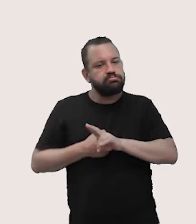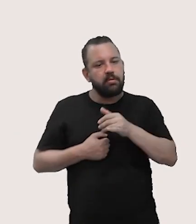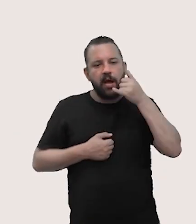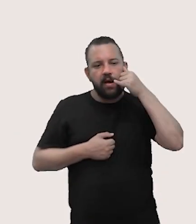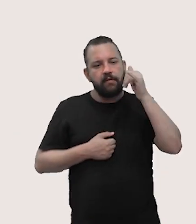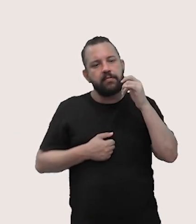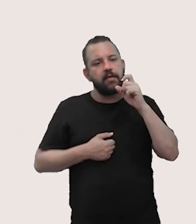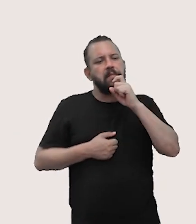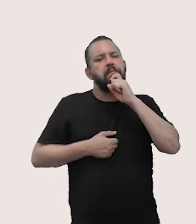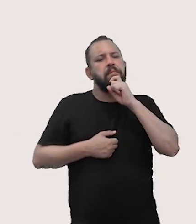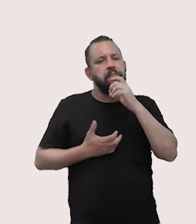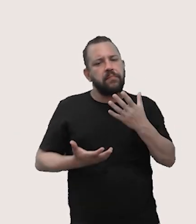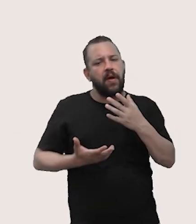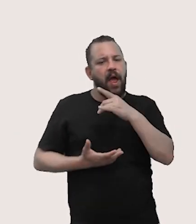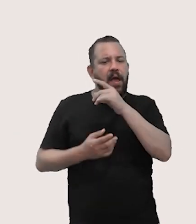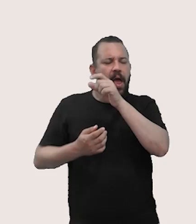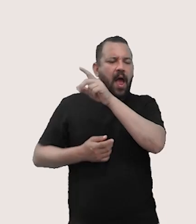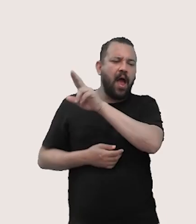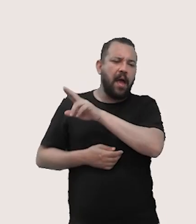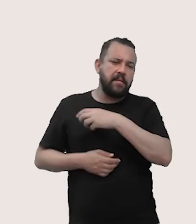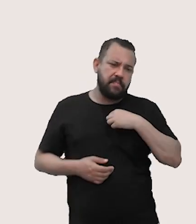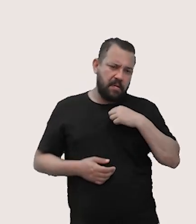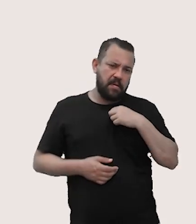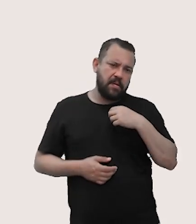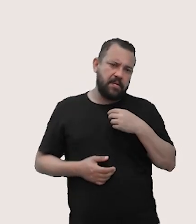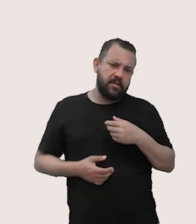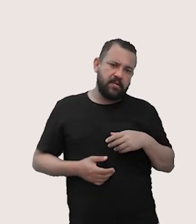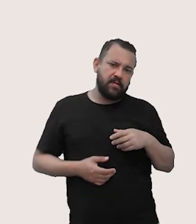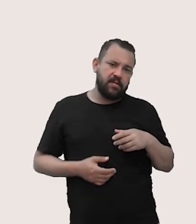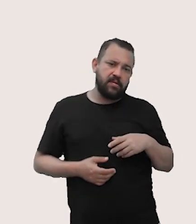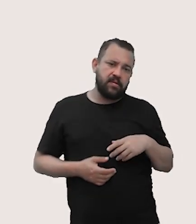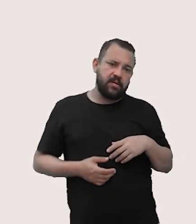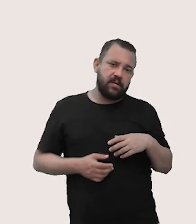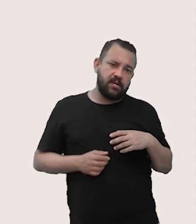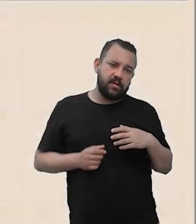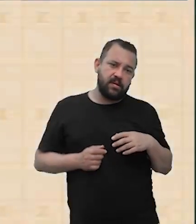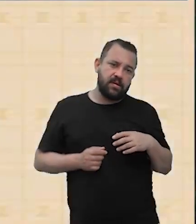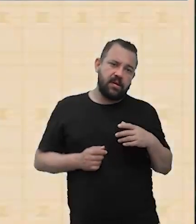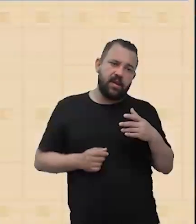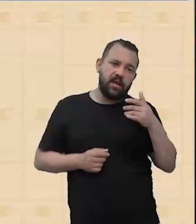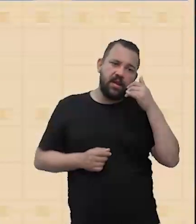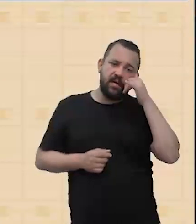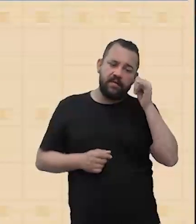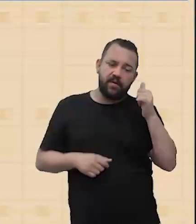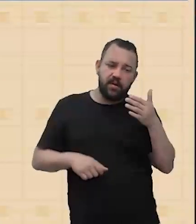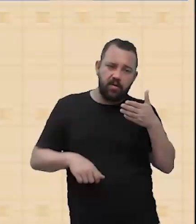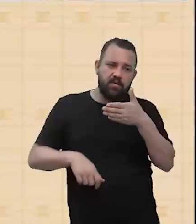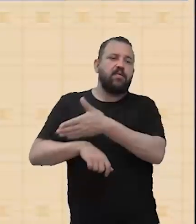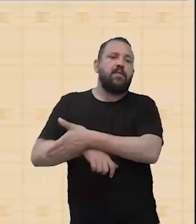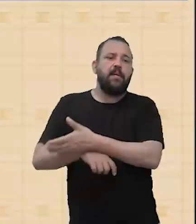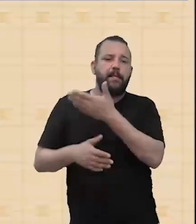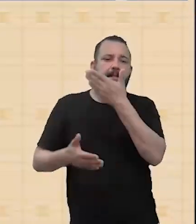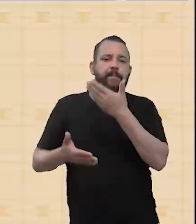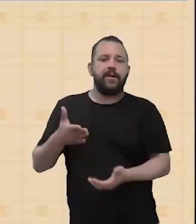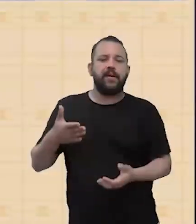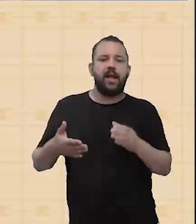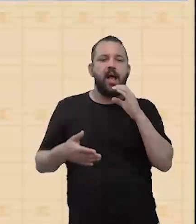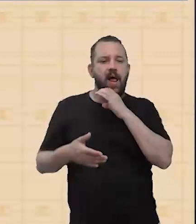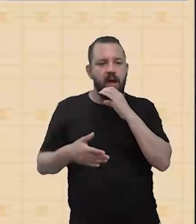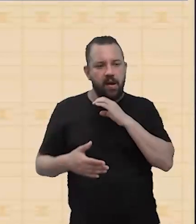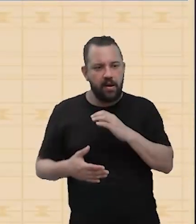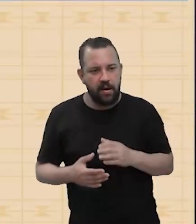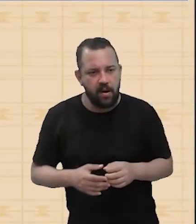roupas, elas não impedem o frio, elas simplesmente impedem que nosso corpo perca calor. Muito bem,